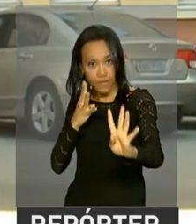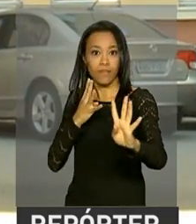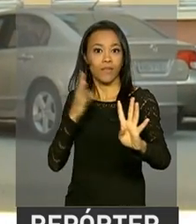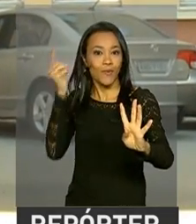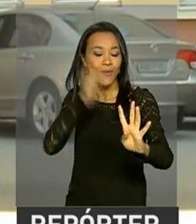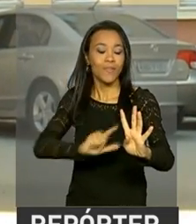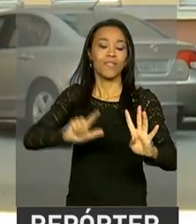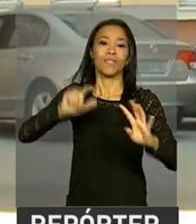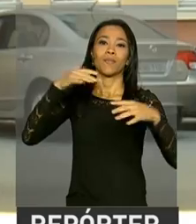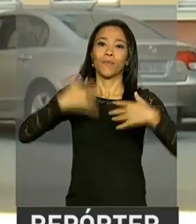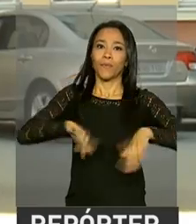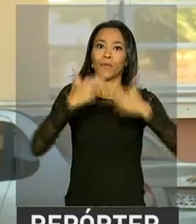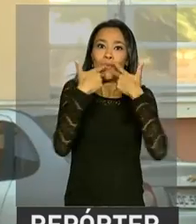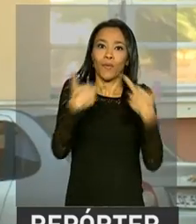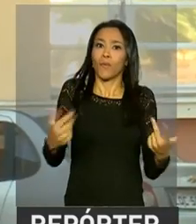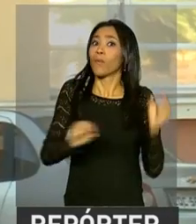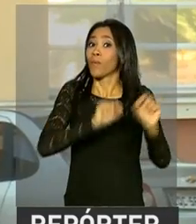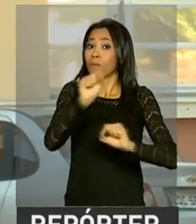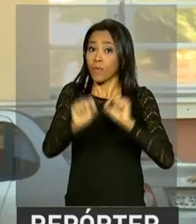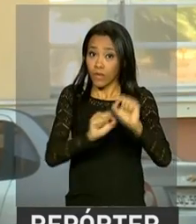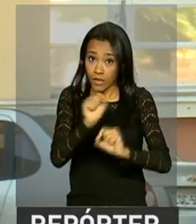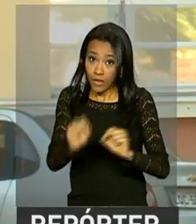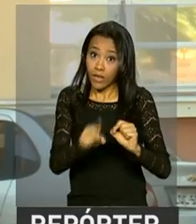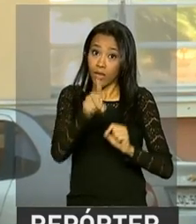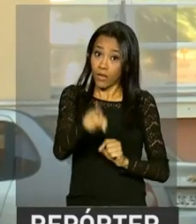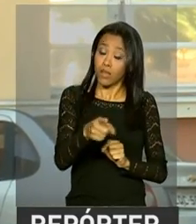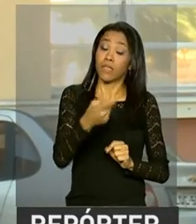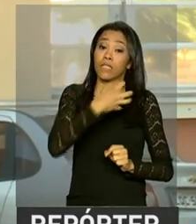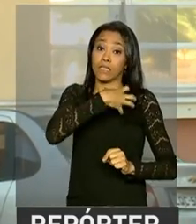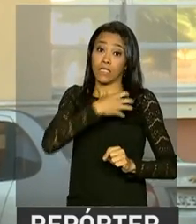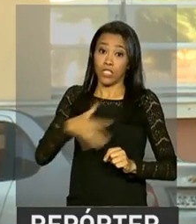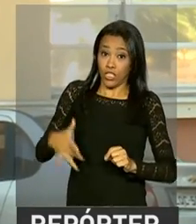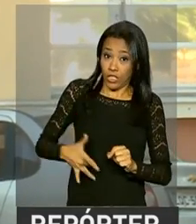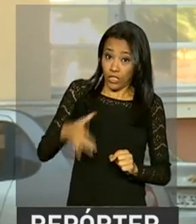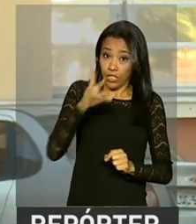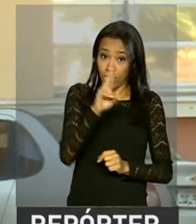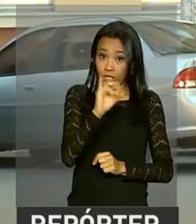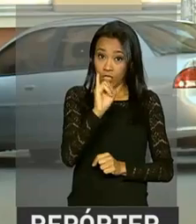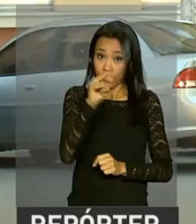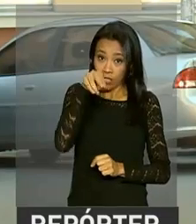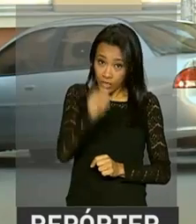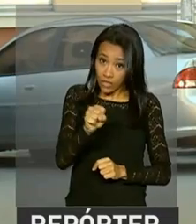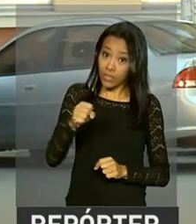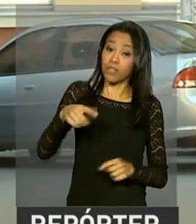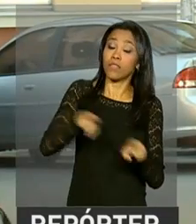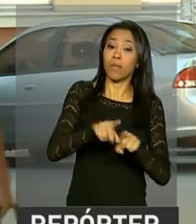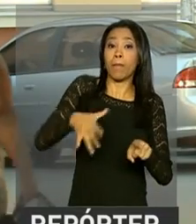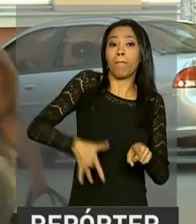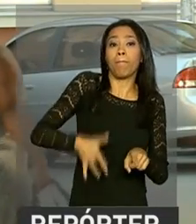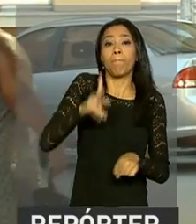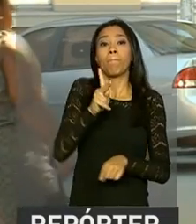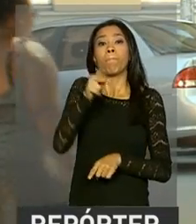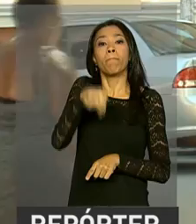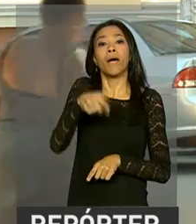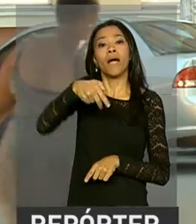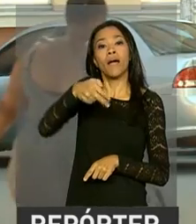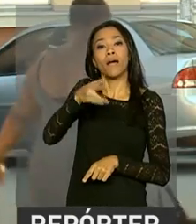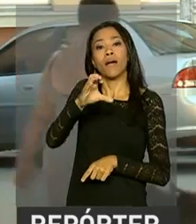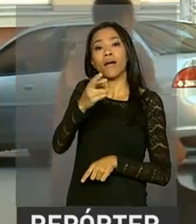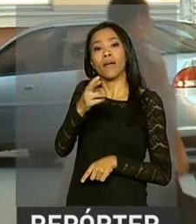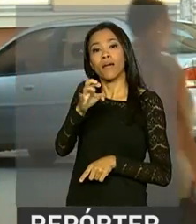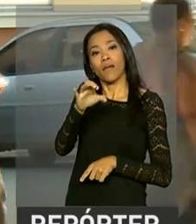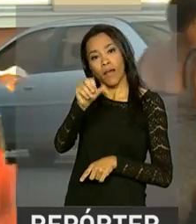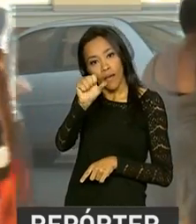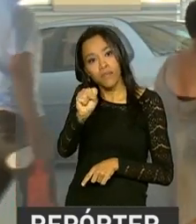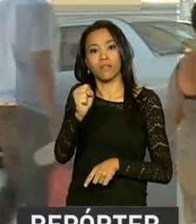notícia veio para a paciente em dose dupla. Um transplante de rim e pâncreas. Eu estou voltando às minhas atividades. Eu